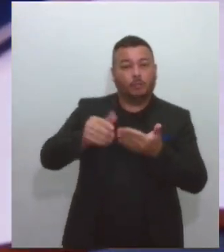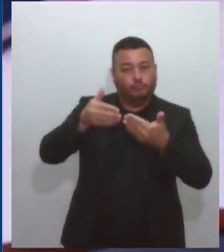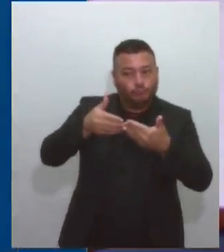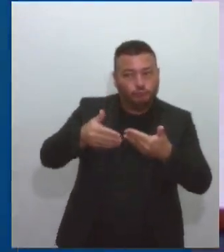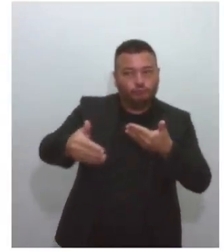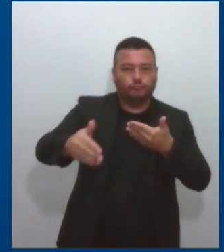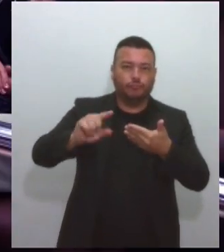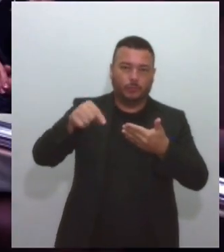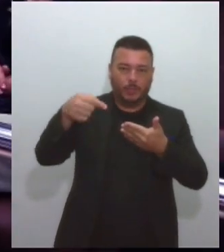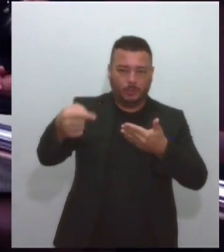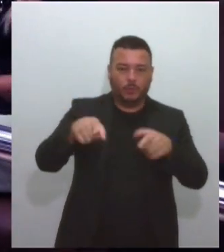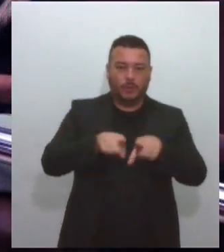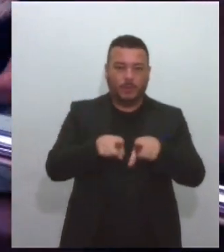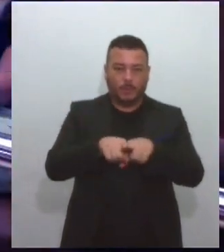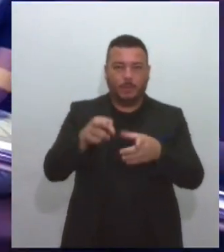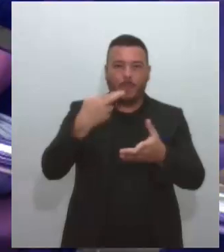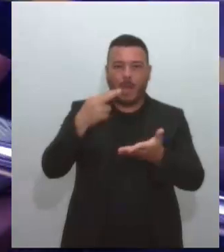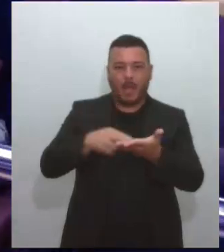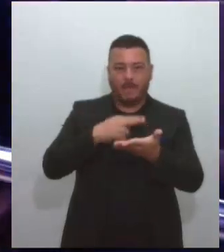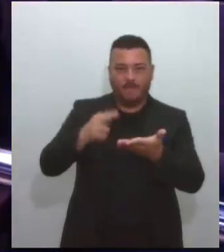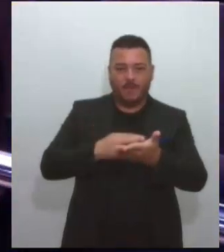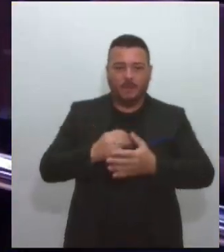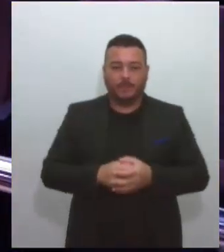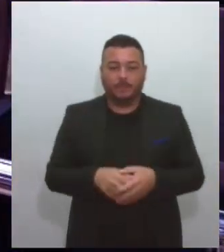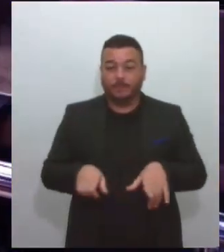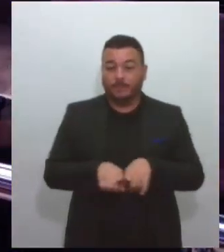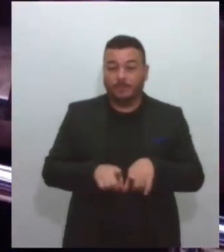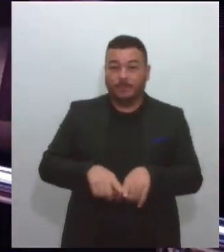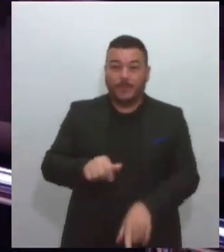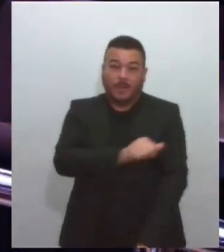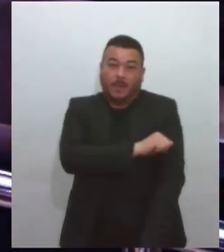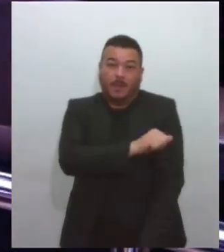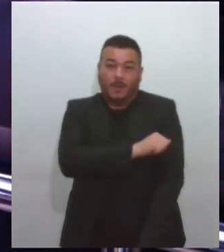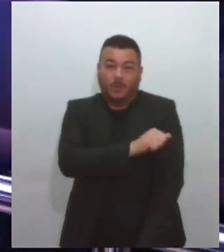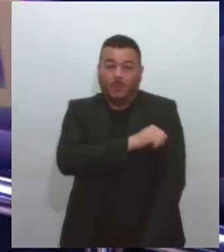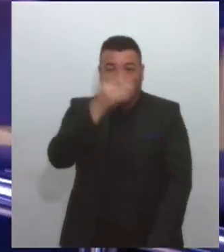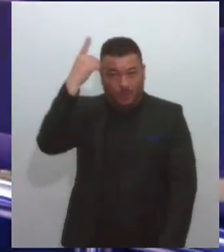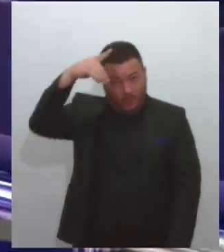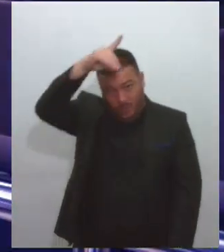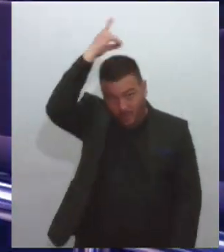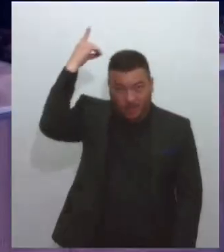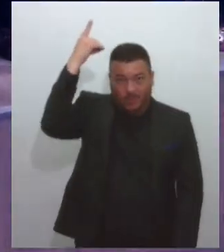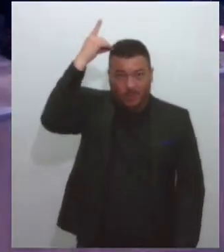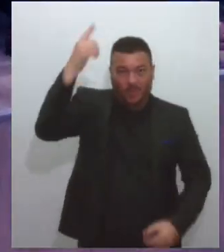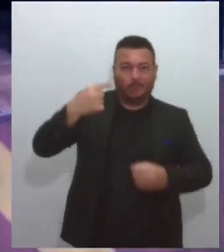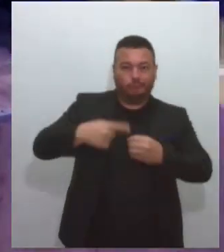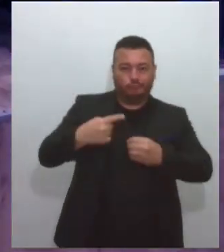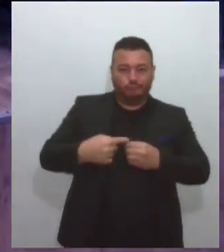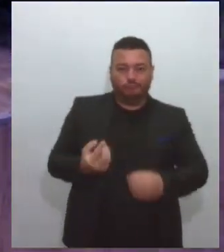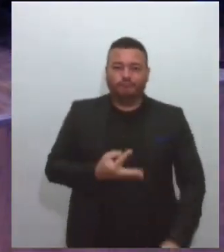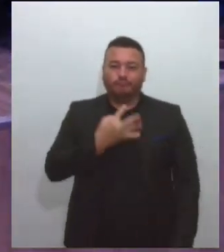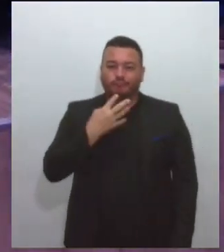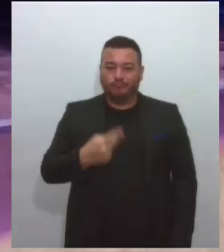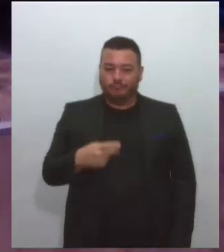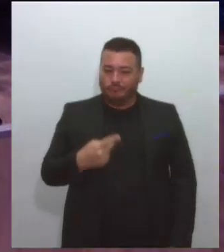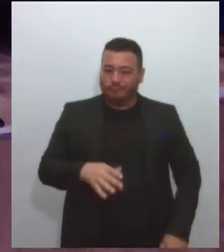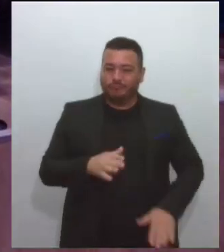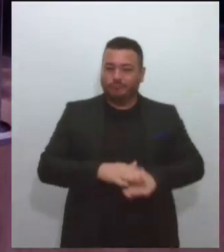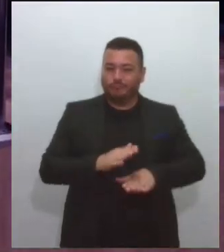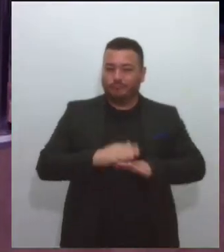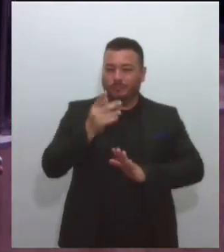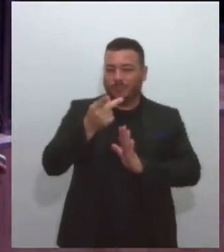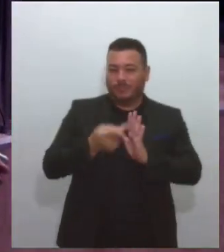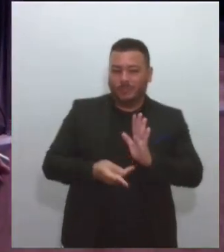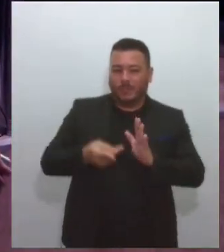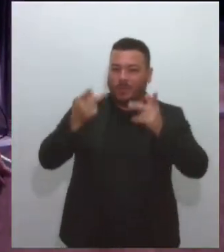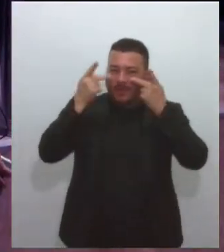legislativa. E alunos de Nossa Senhora das Dores conhecem a Assembleia no projeto Visita